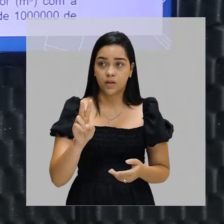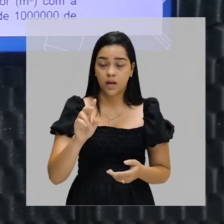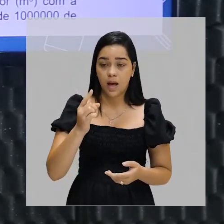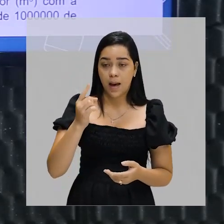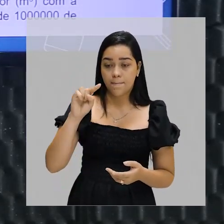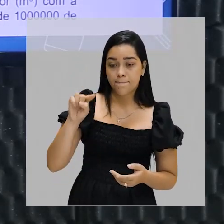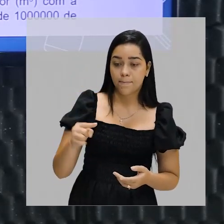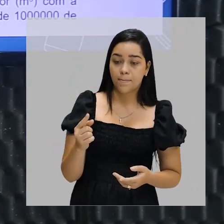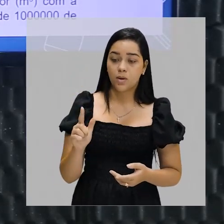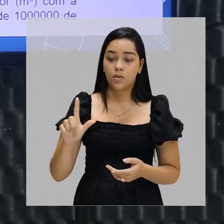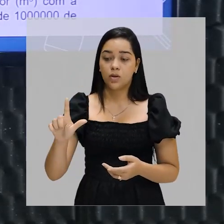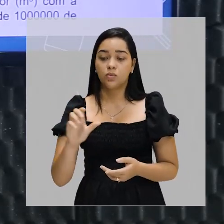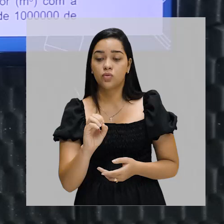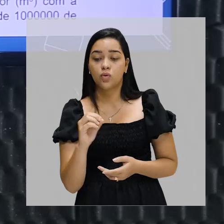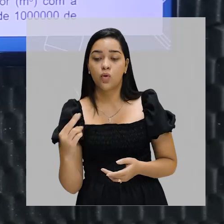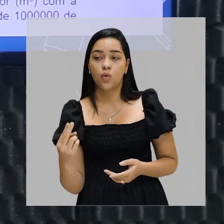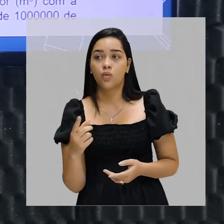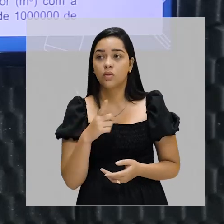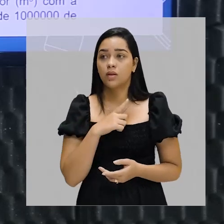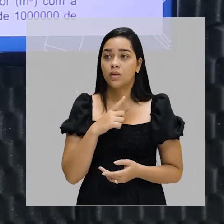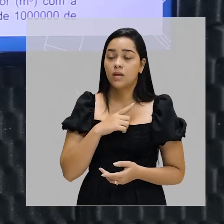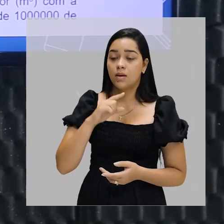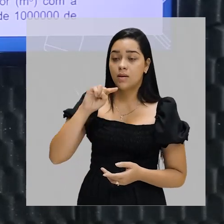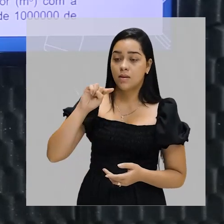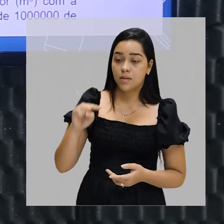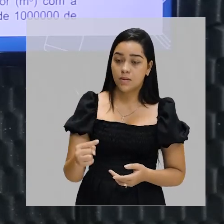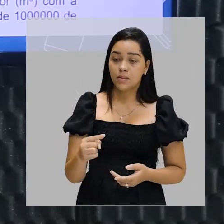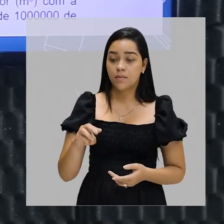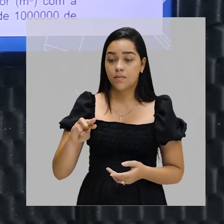1000 litros, ou então 1000